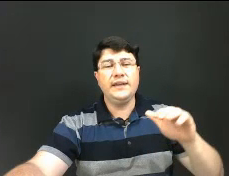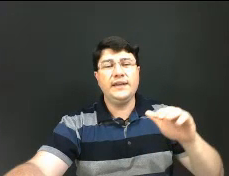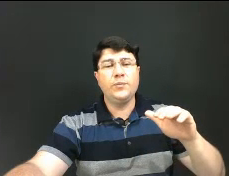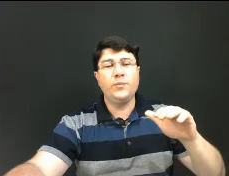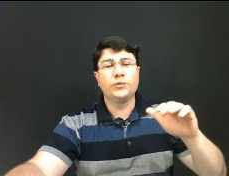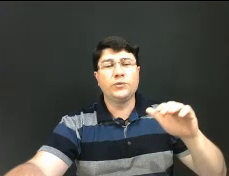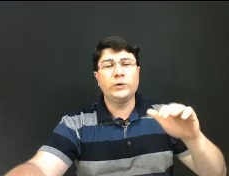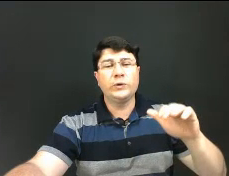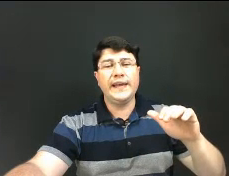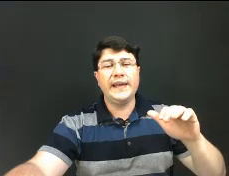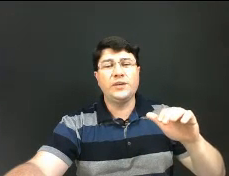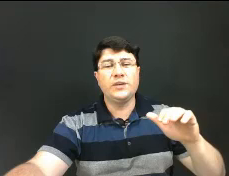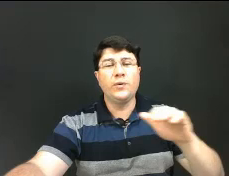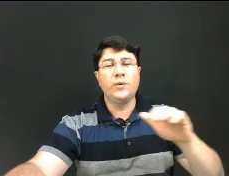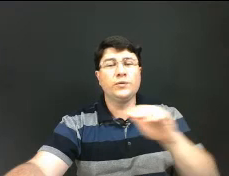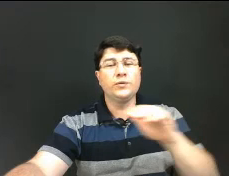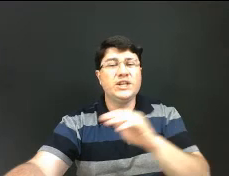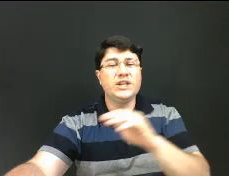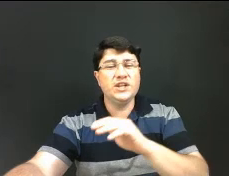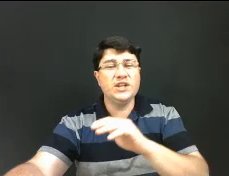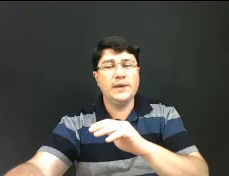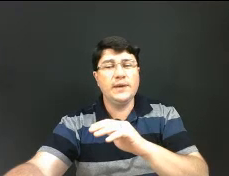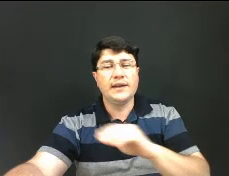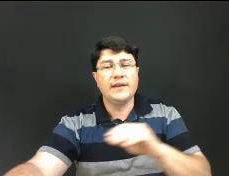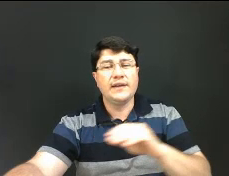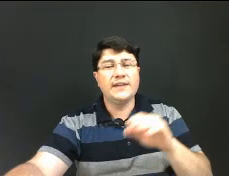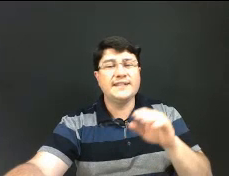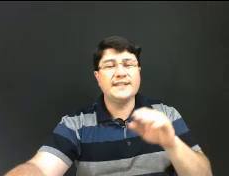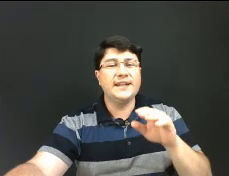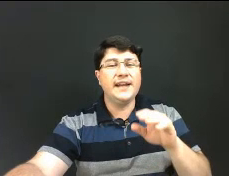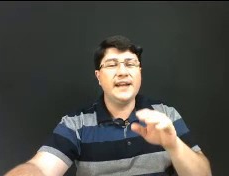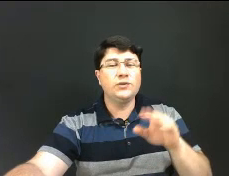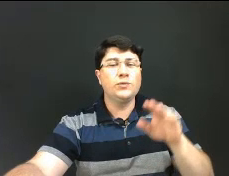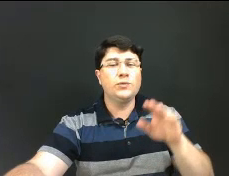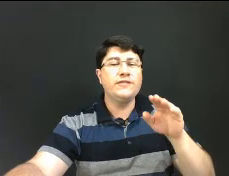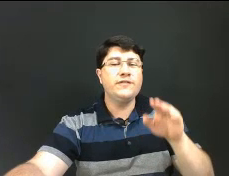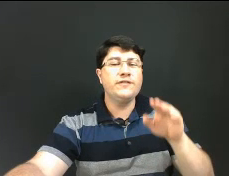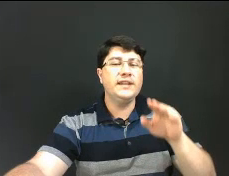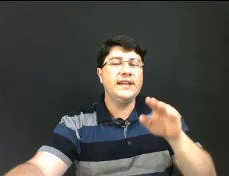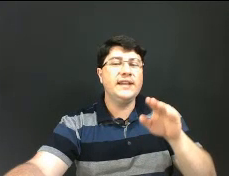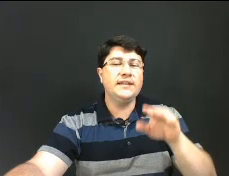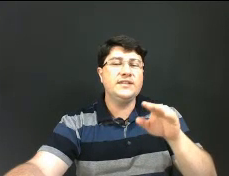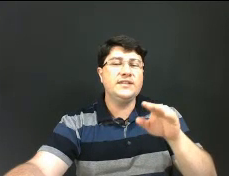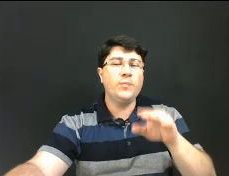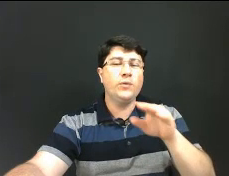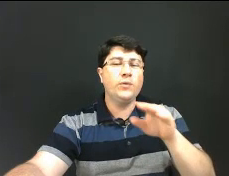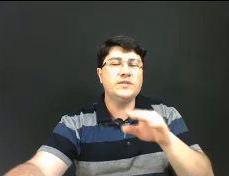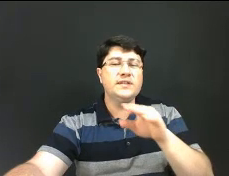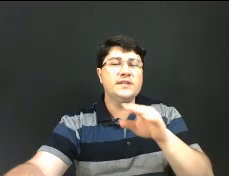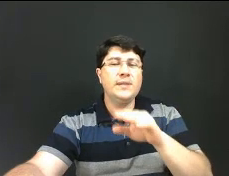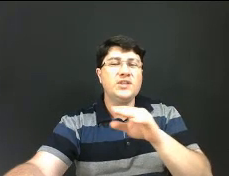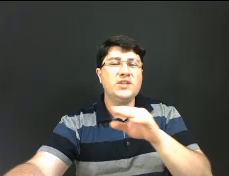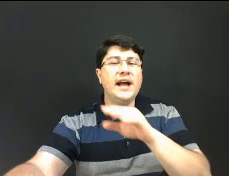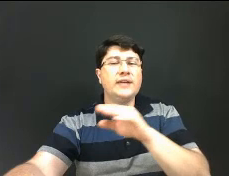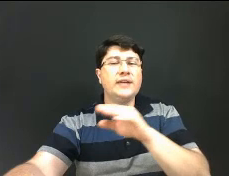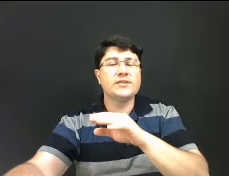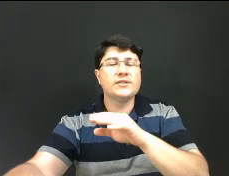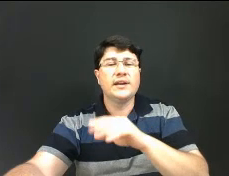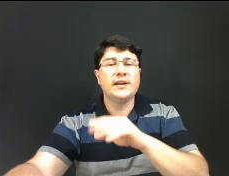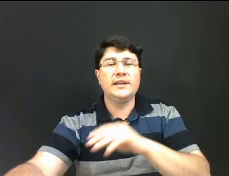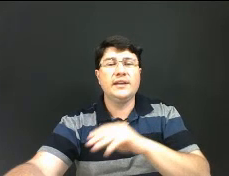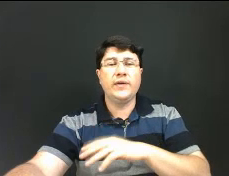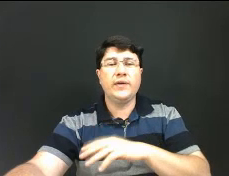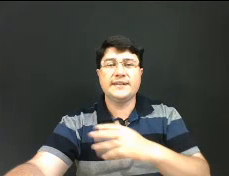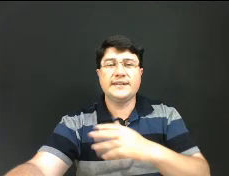Então, entre o ponto Porto Alegre e o ponto Curitiba, vai ser criado uma infinidade de pontos